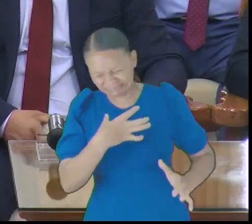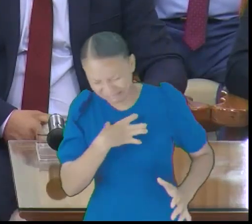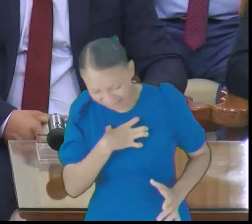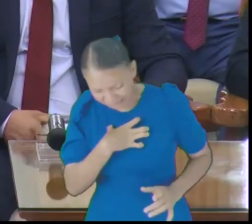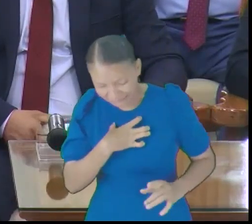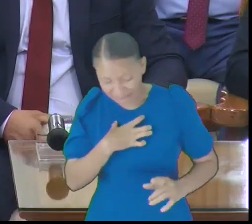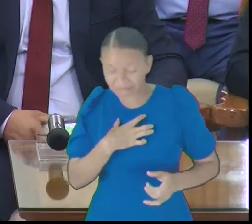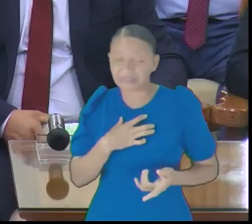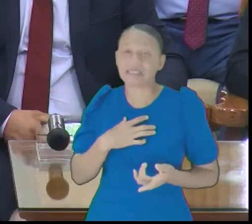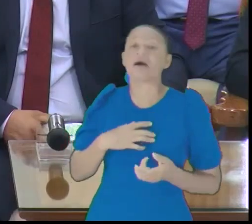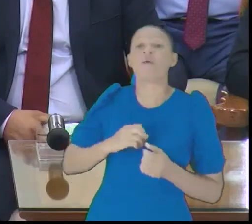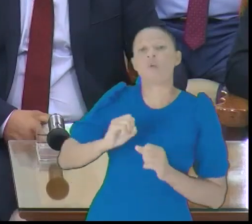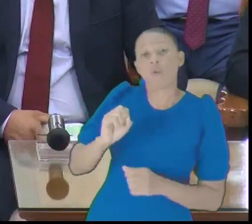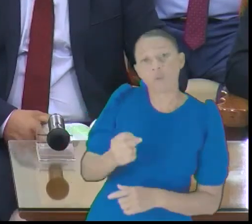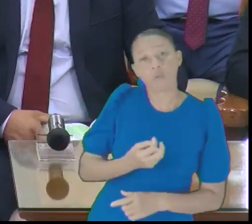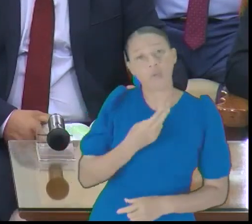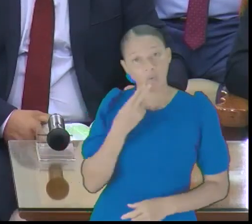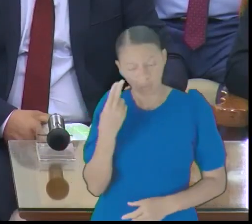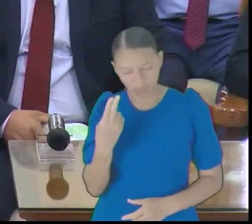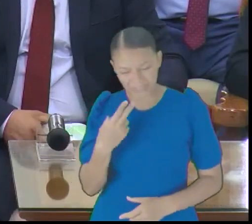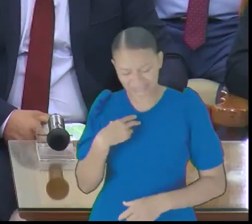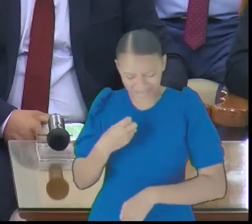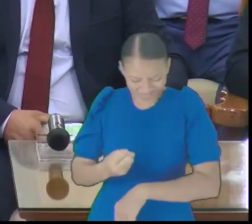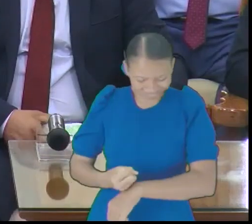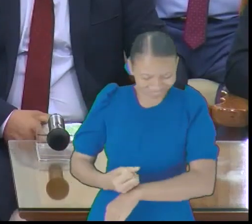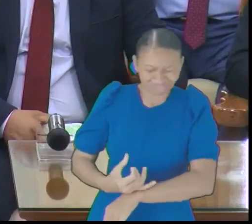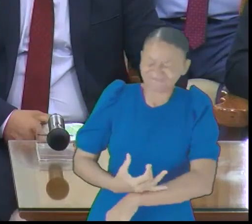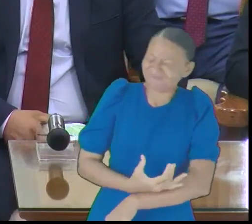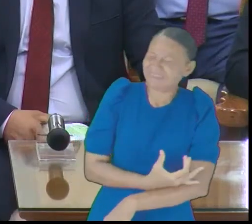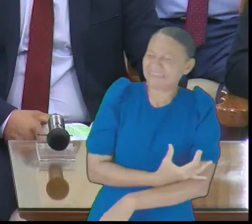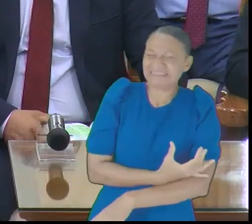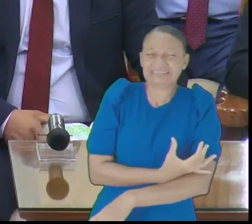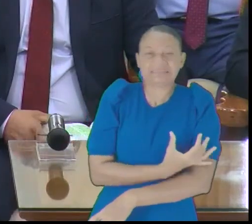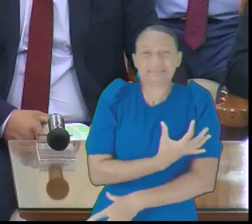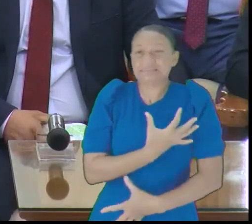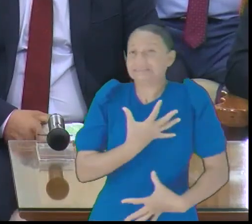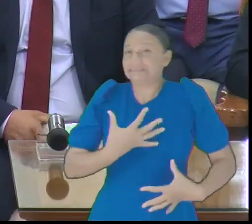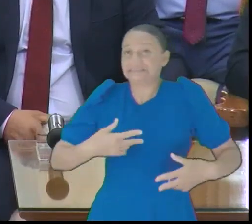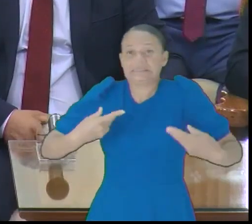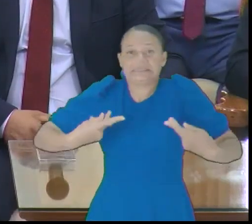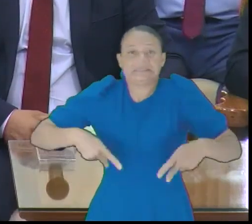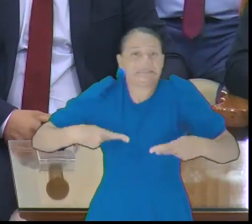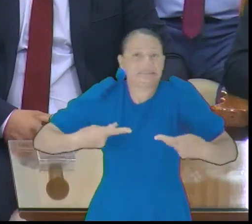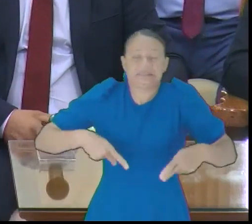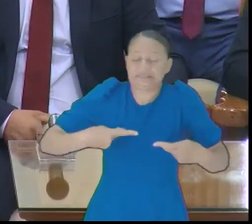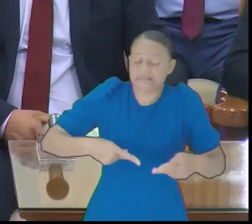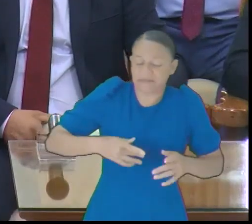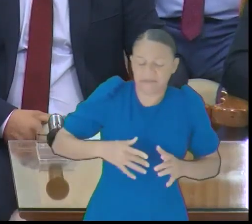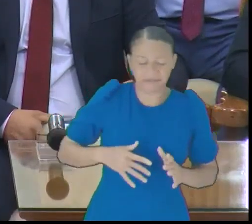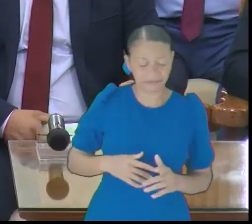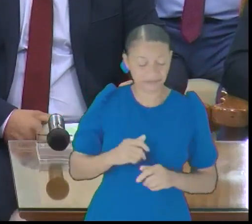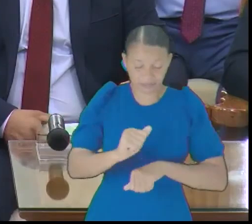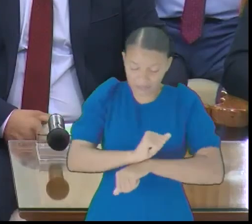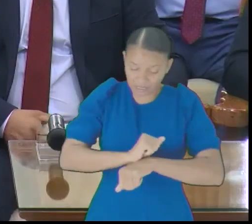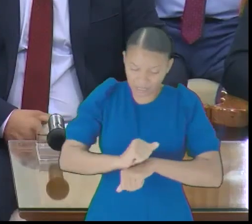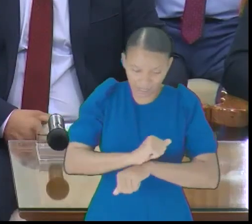pelo menos emocionalmente. E Abraão está voltando da guerra.